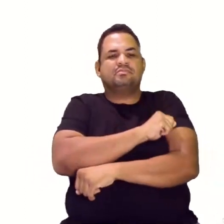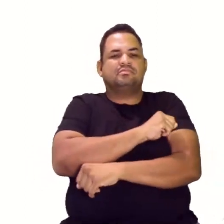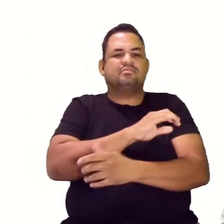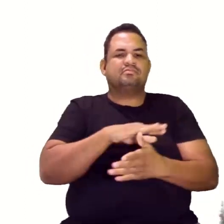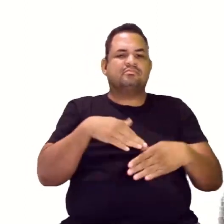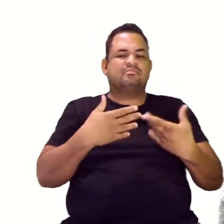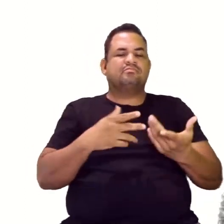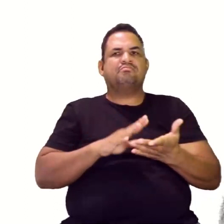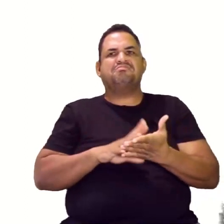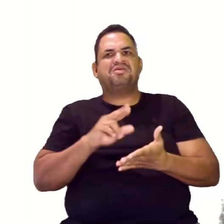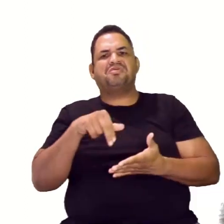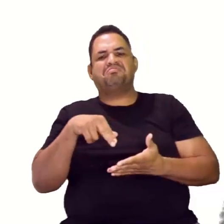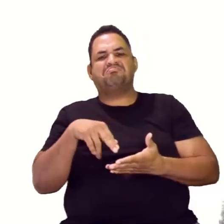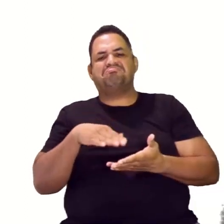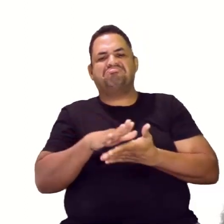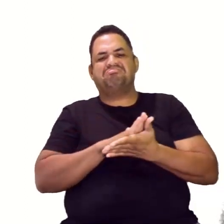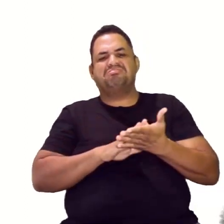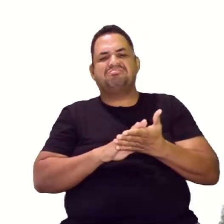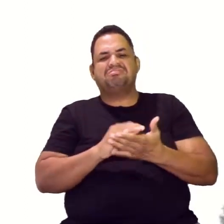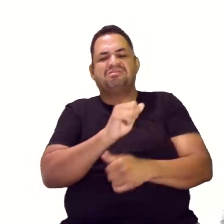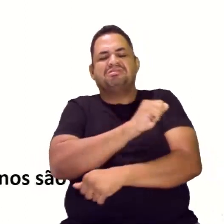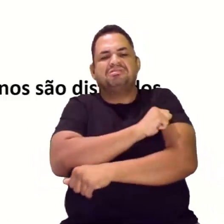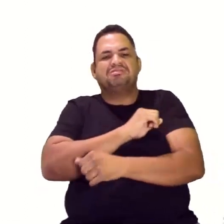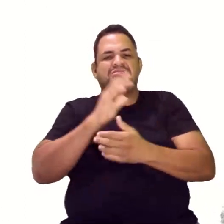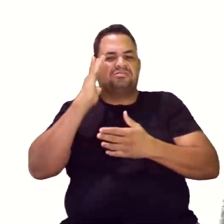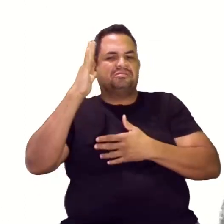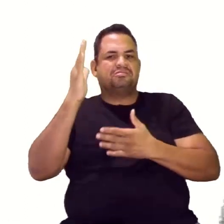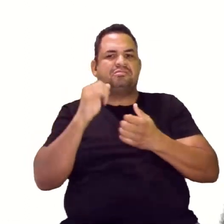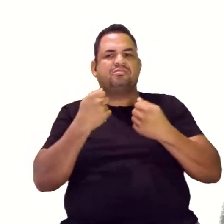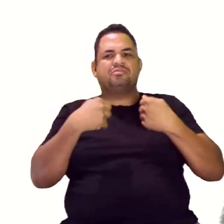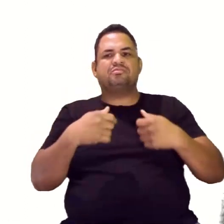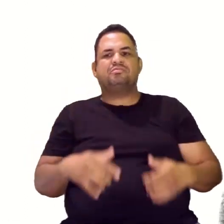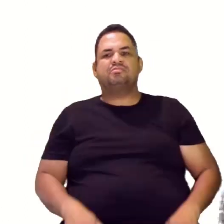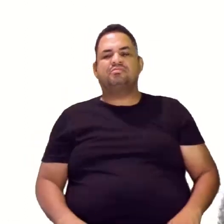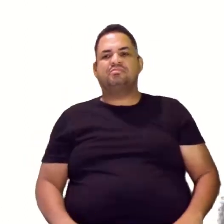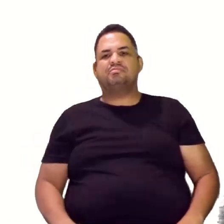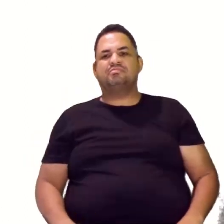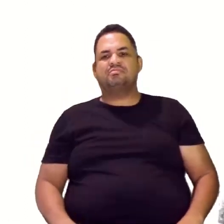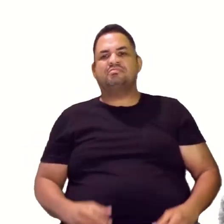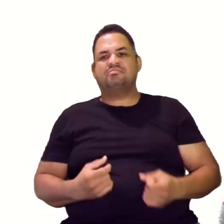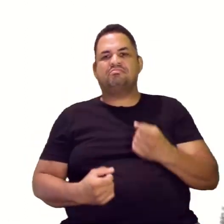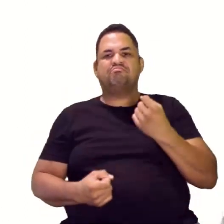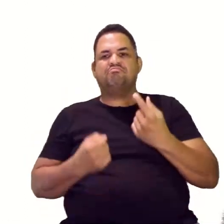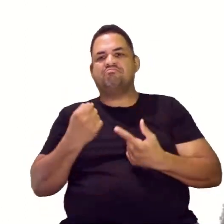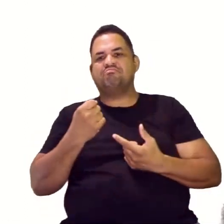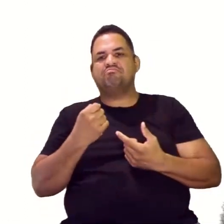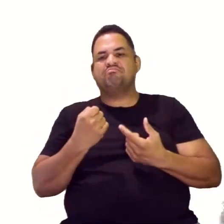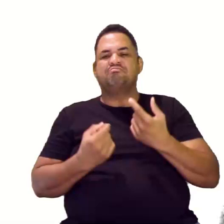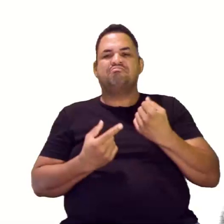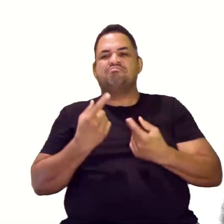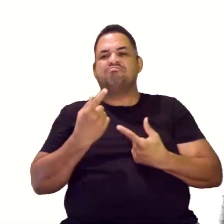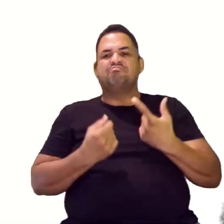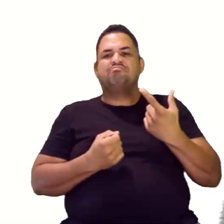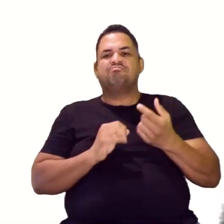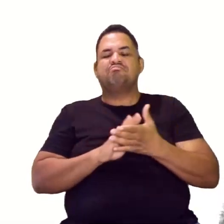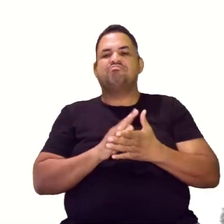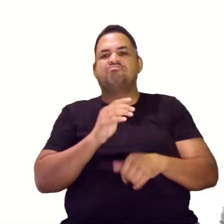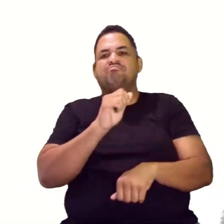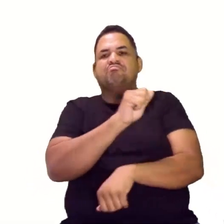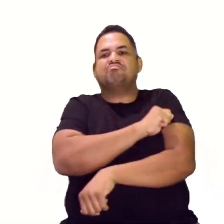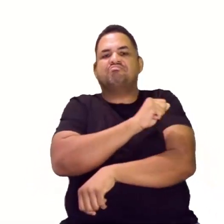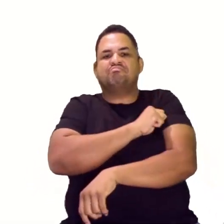algum aluno é distraído, nenhum aluno é distraído. E aí, o que, que podemos afirmar? Que Que alguns alunos são distraídos.